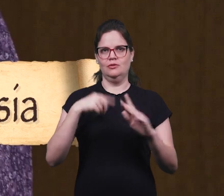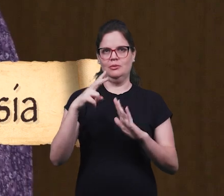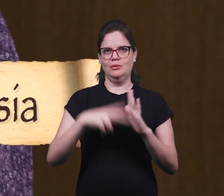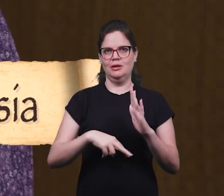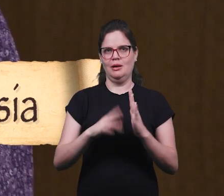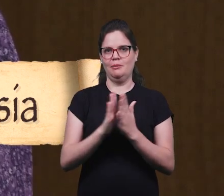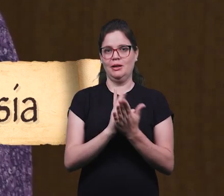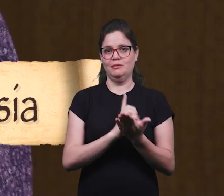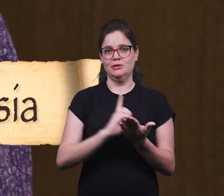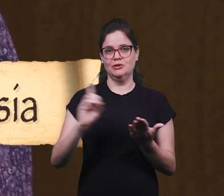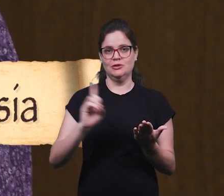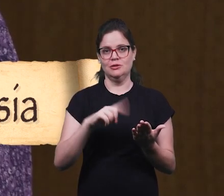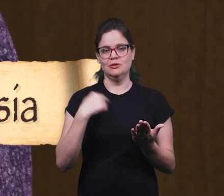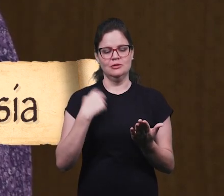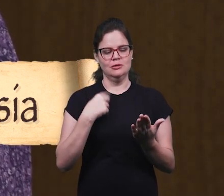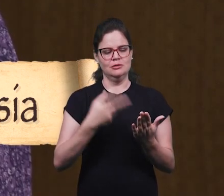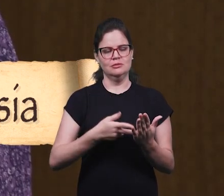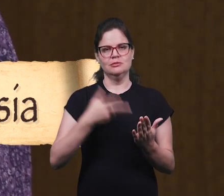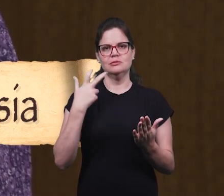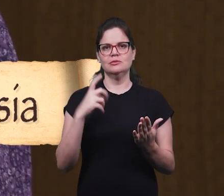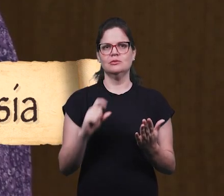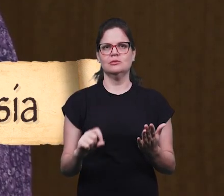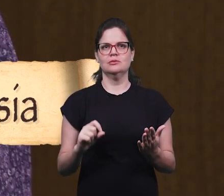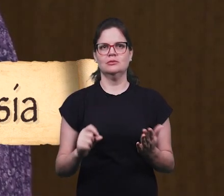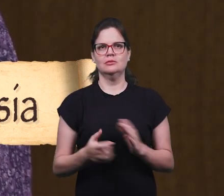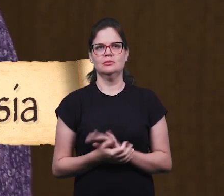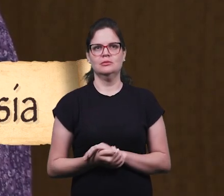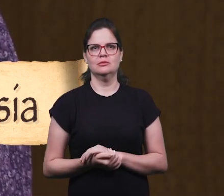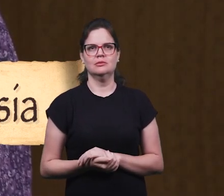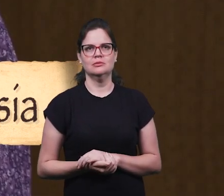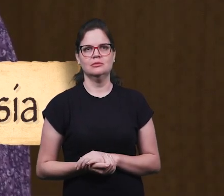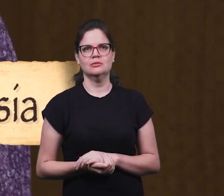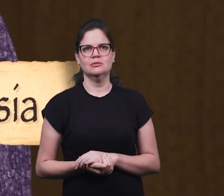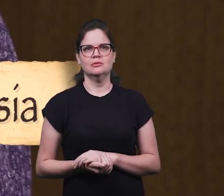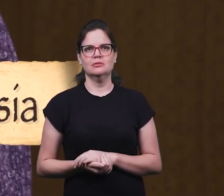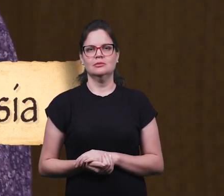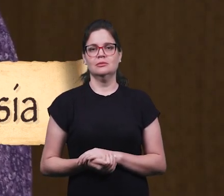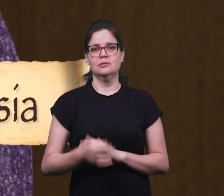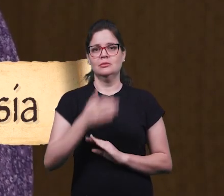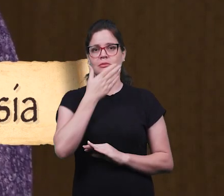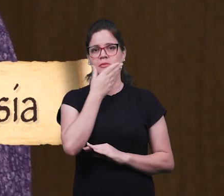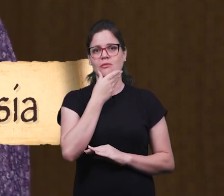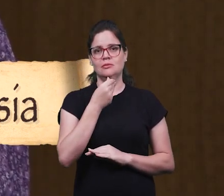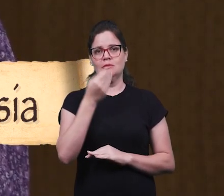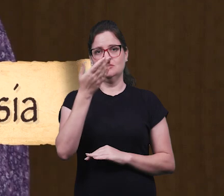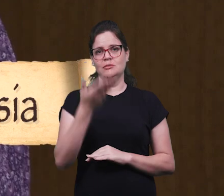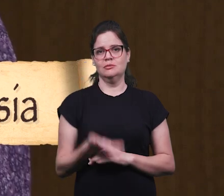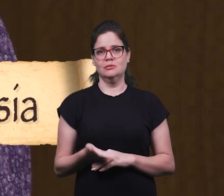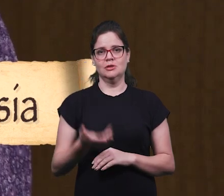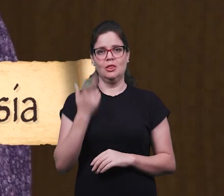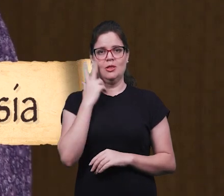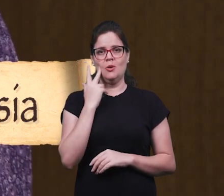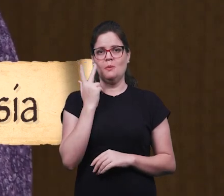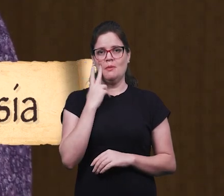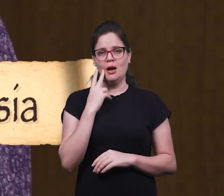palavra e o que a gente encontra na Bíblia? Homens comuns, que fizeram grandes feitos,